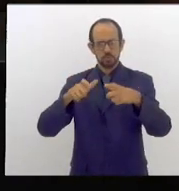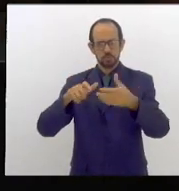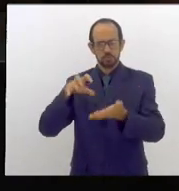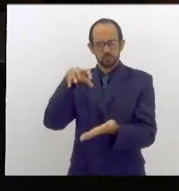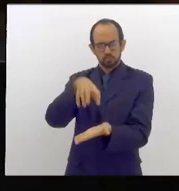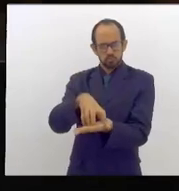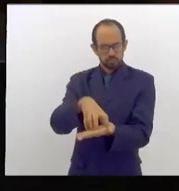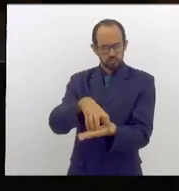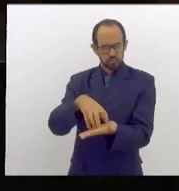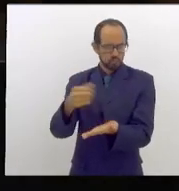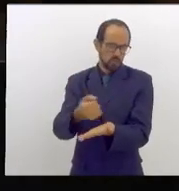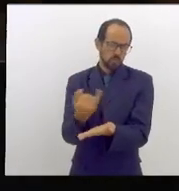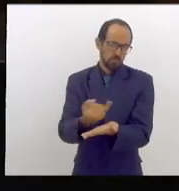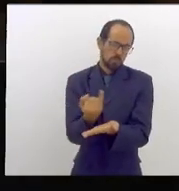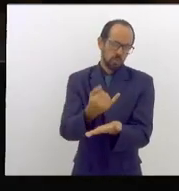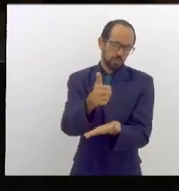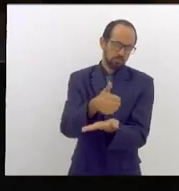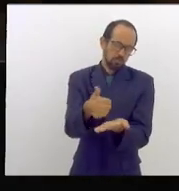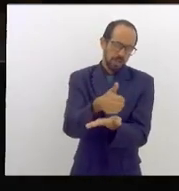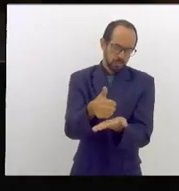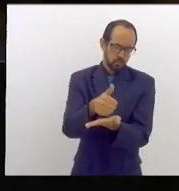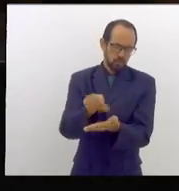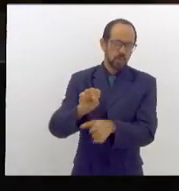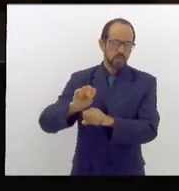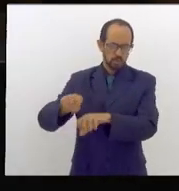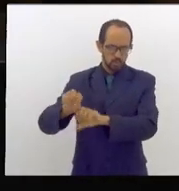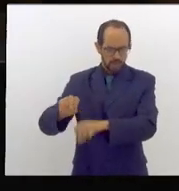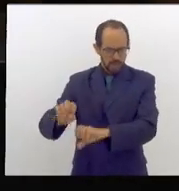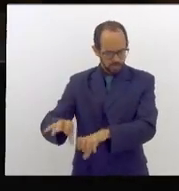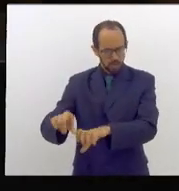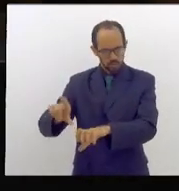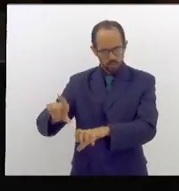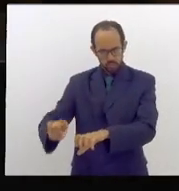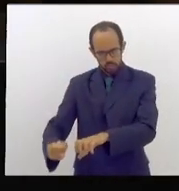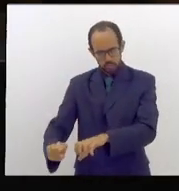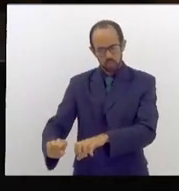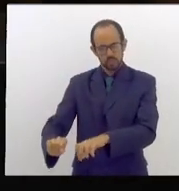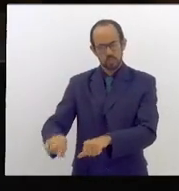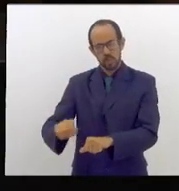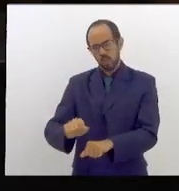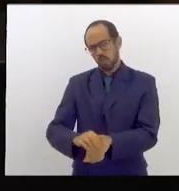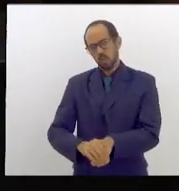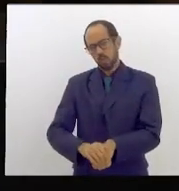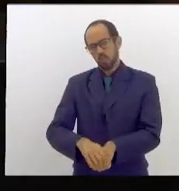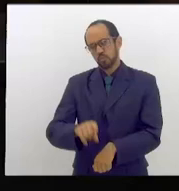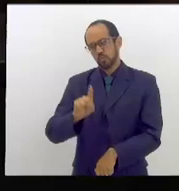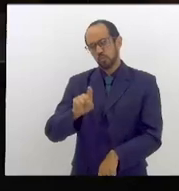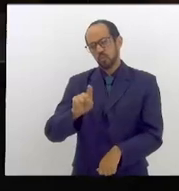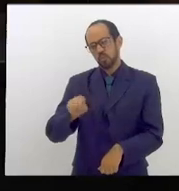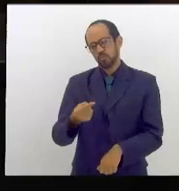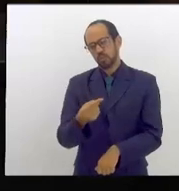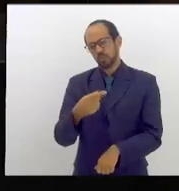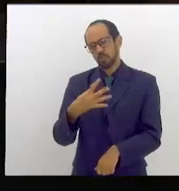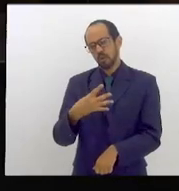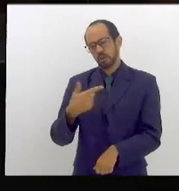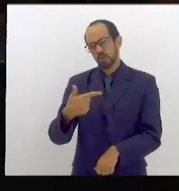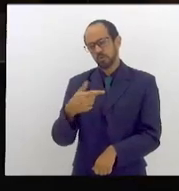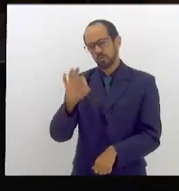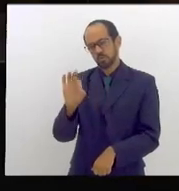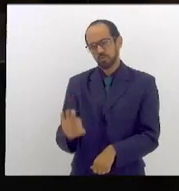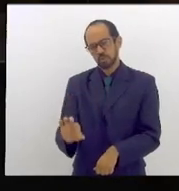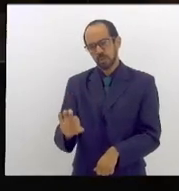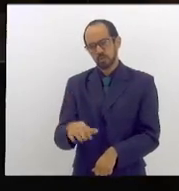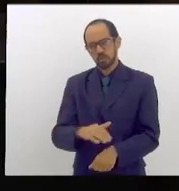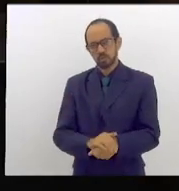essenciais como educação por exemplo que tivemos aí um decréscimo e menos 1,42% do